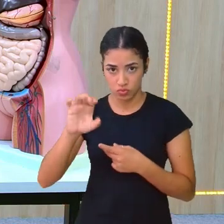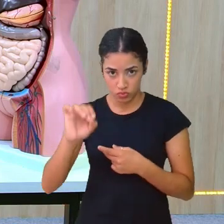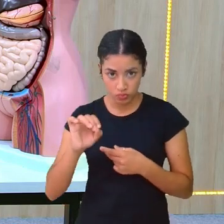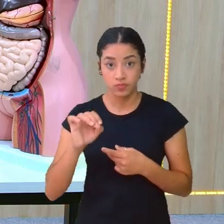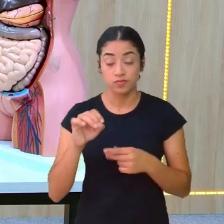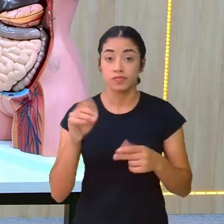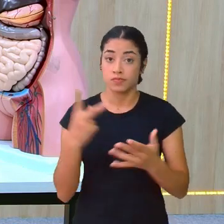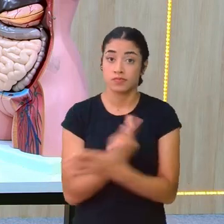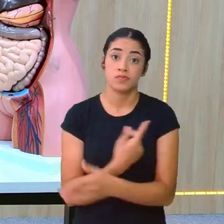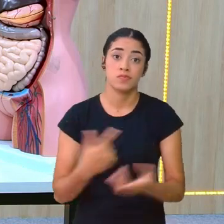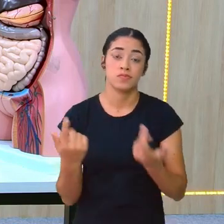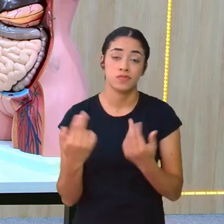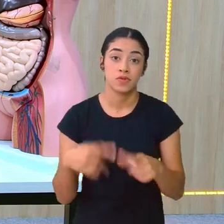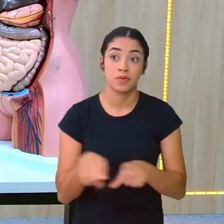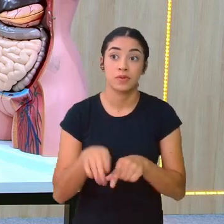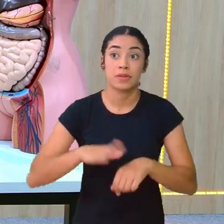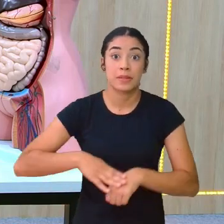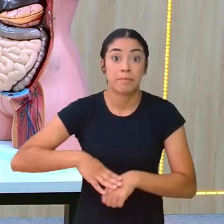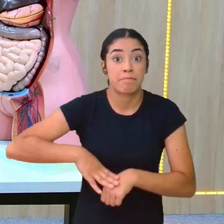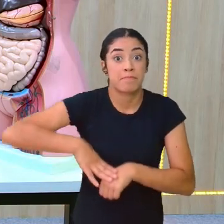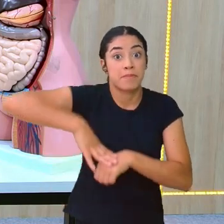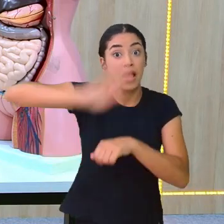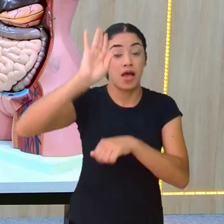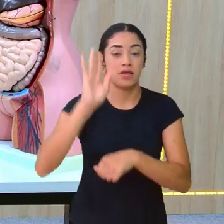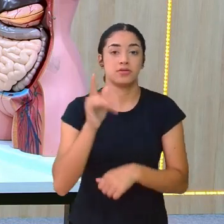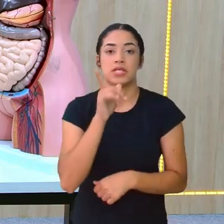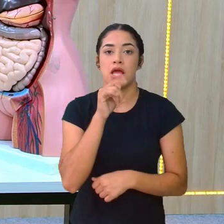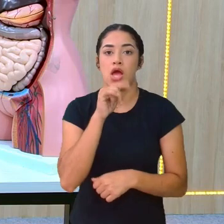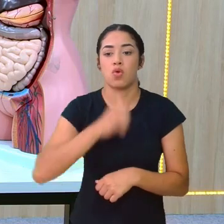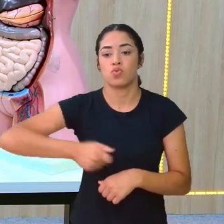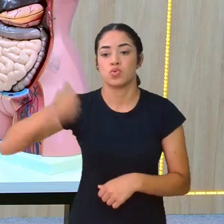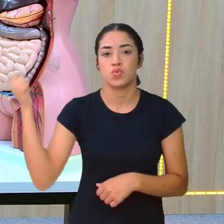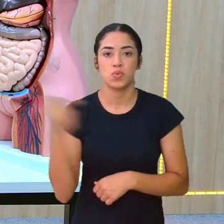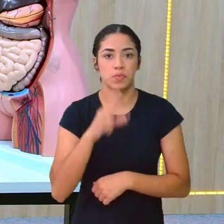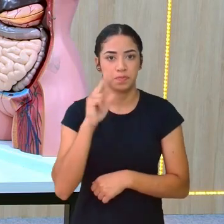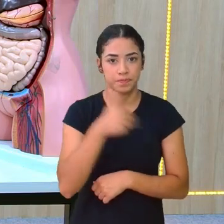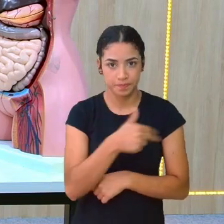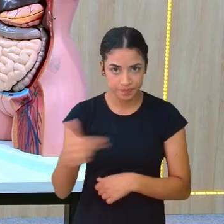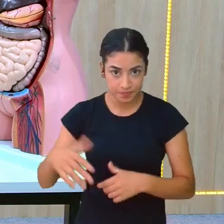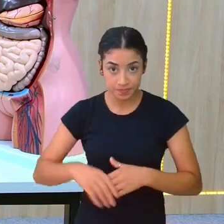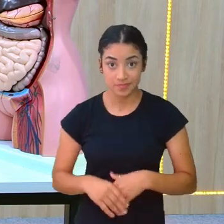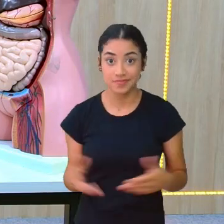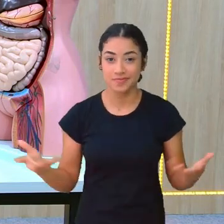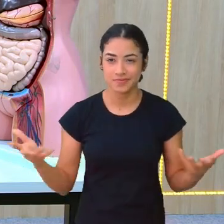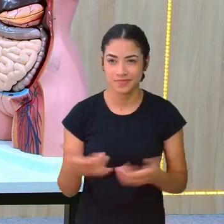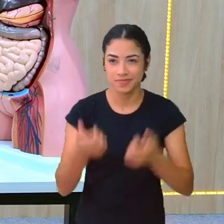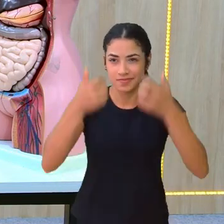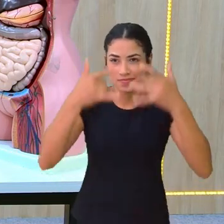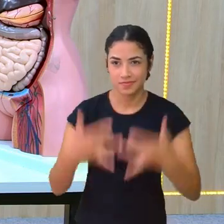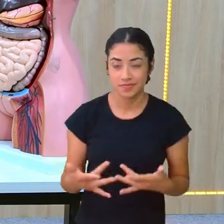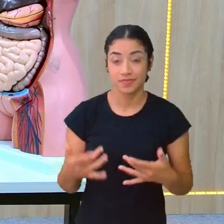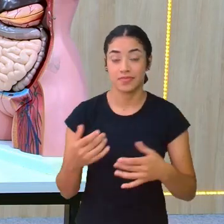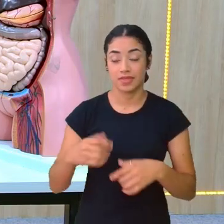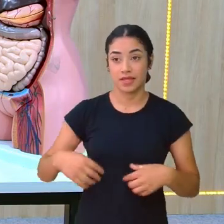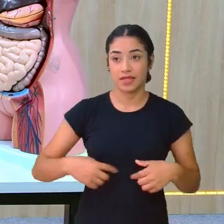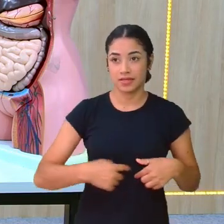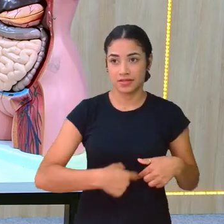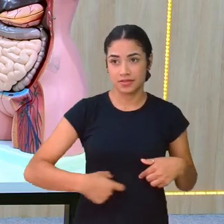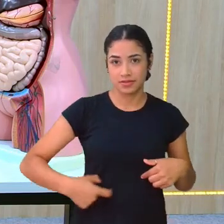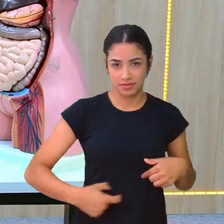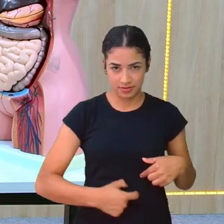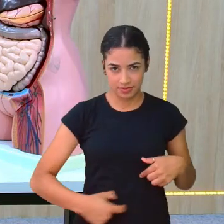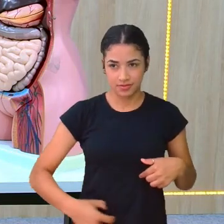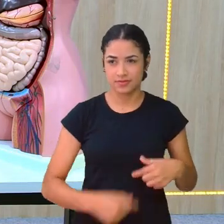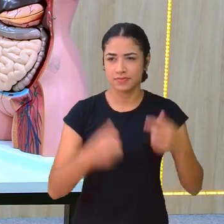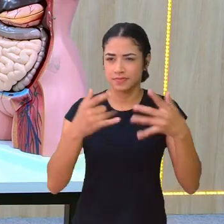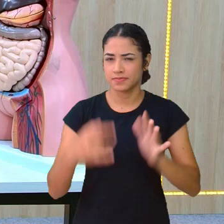intestino grosso vai absorver mais água do que nutriente. Agora, para falar no intestino delgado e intestino grosso, eu trouxe para